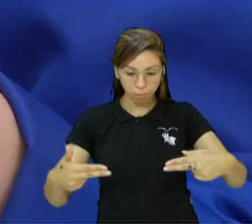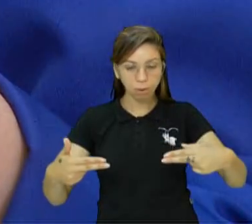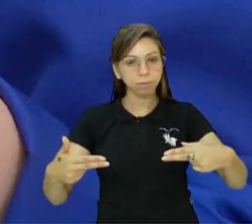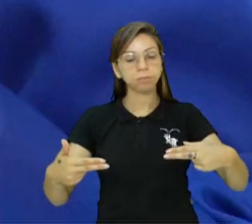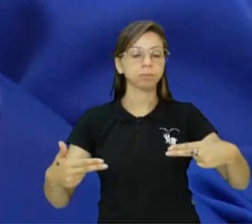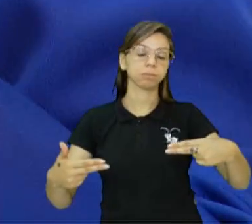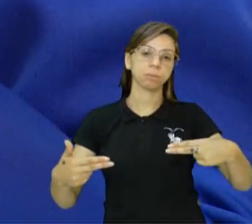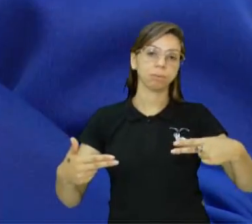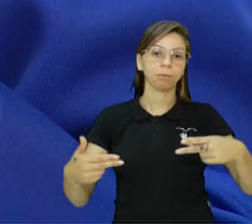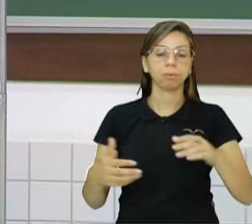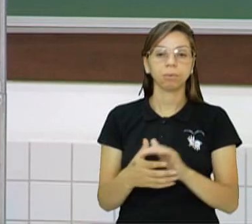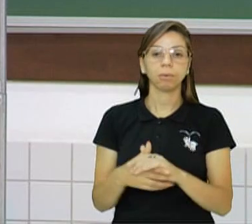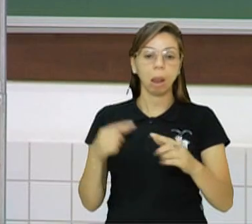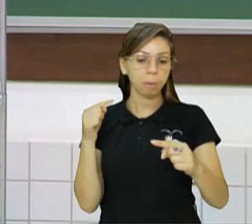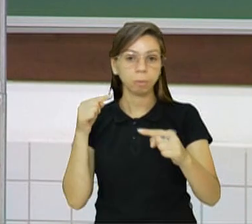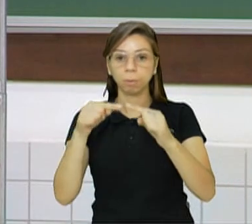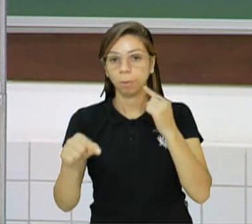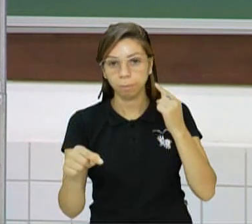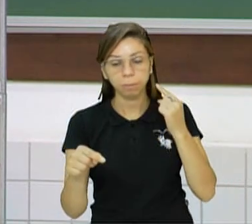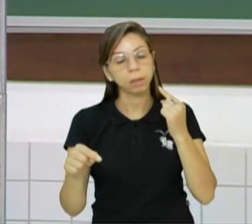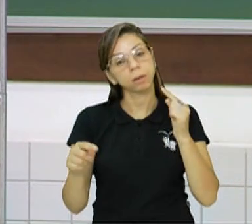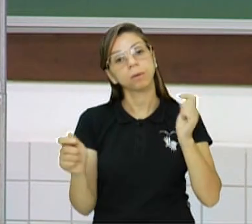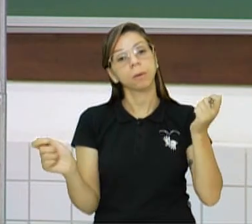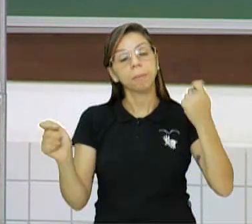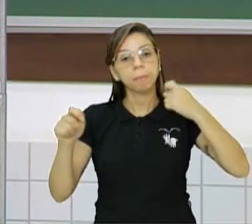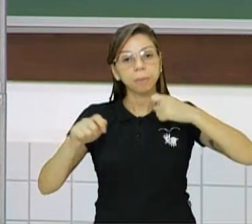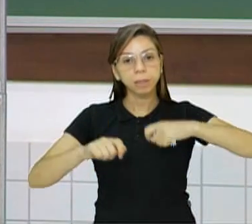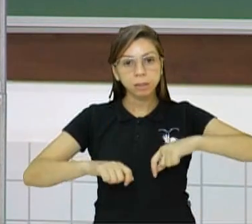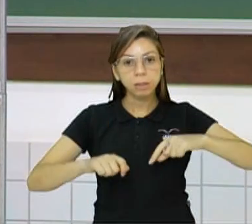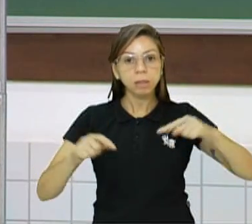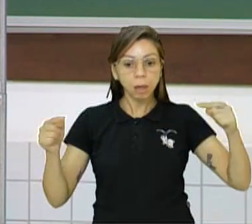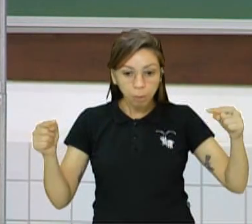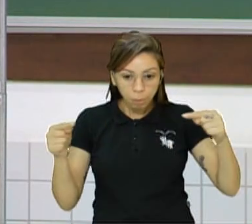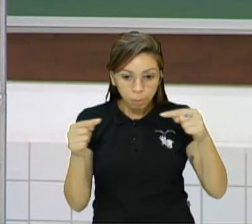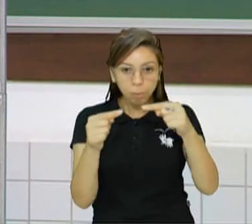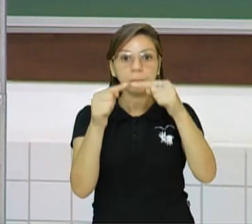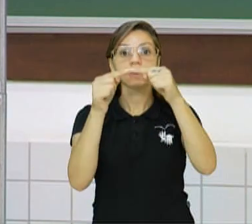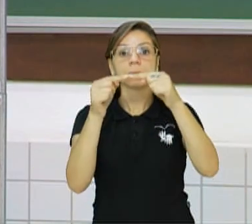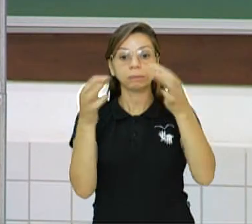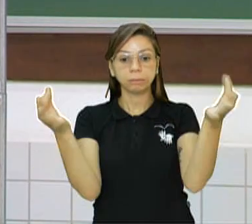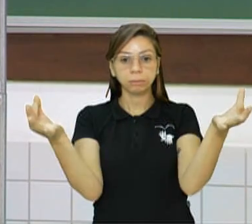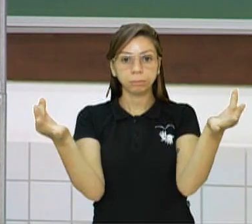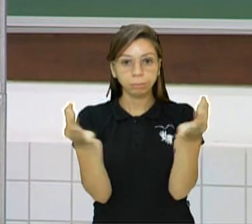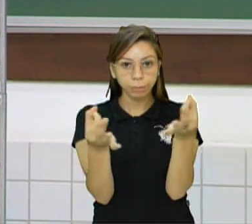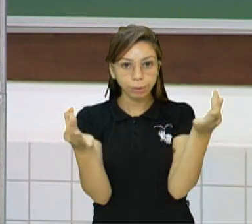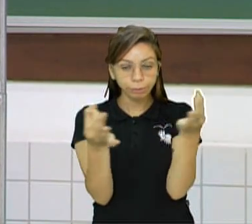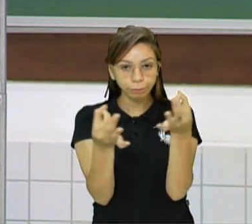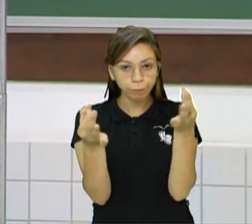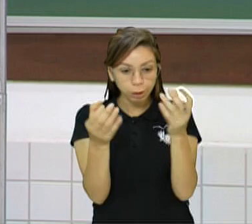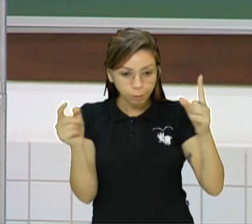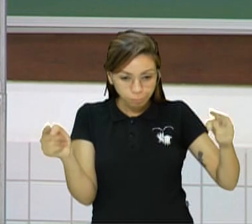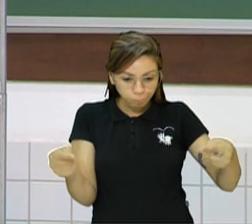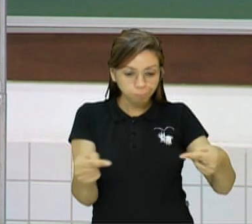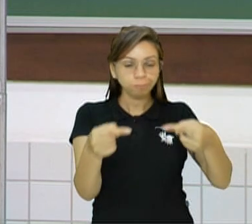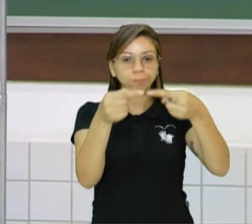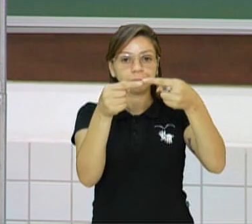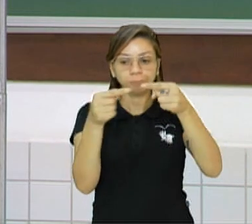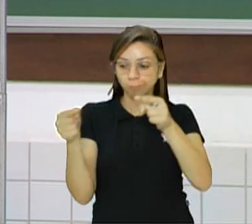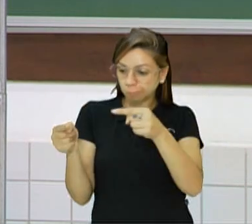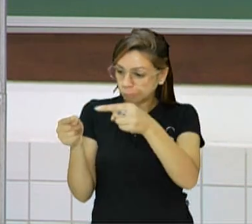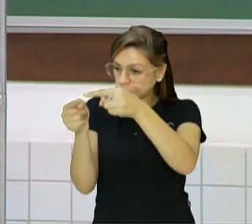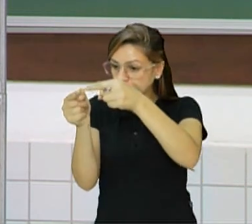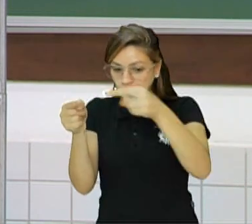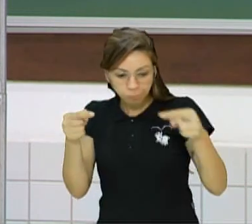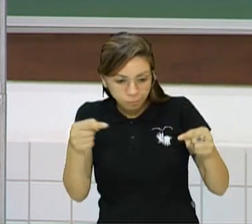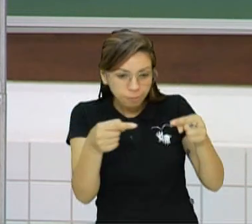sólidos geométricos, eles têm que ter as proporções ali perfeitas, as medidas perfeitas para poder encaixar um lado no